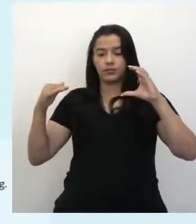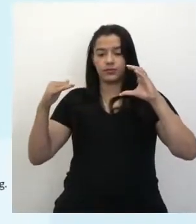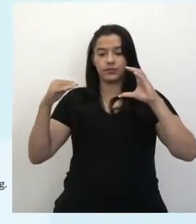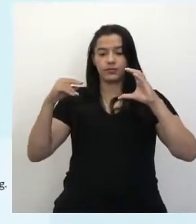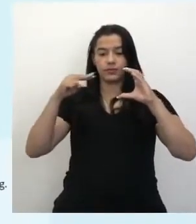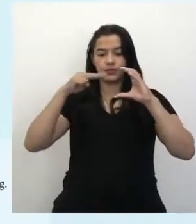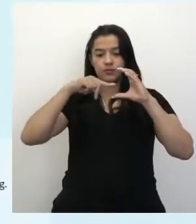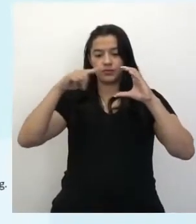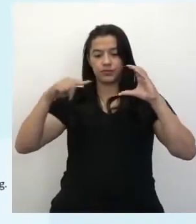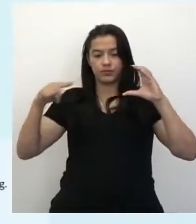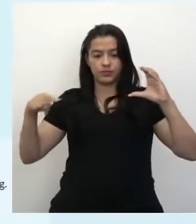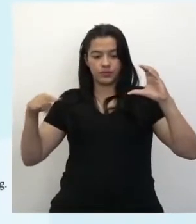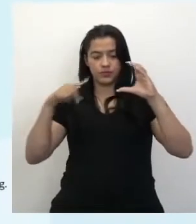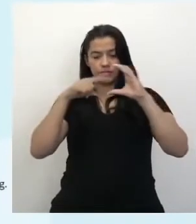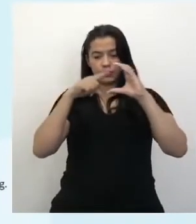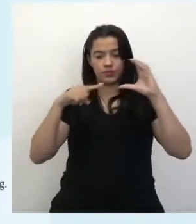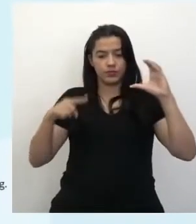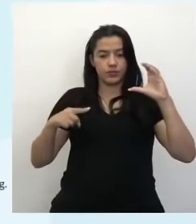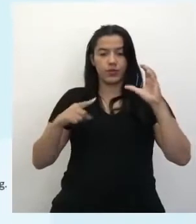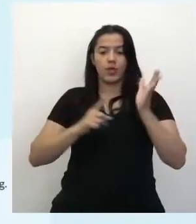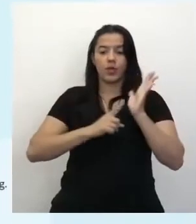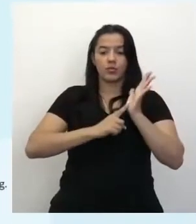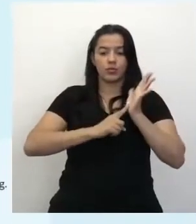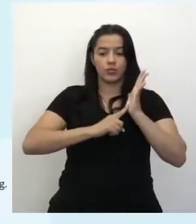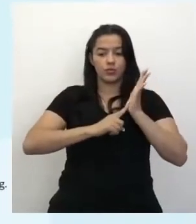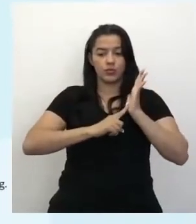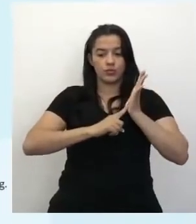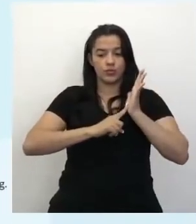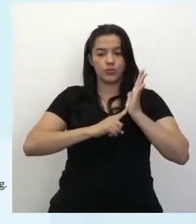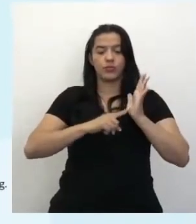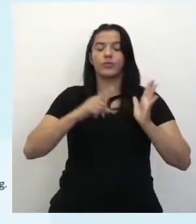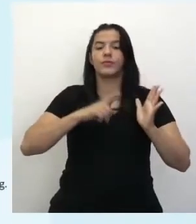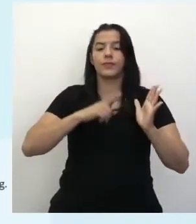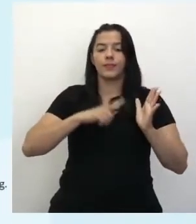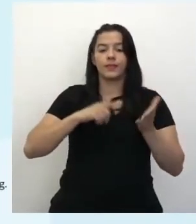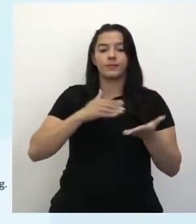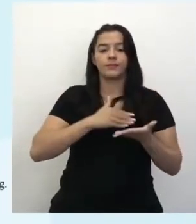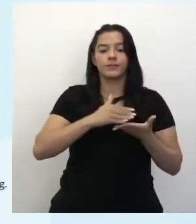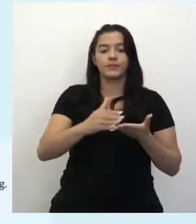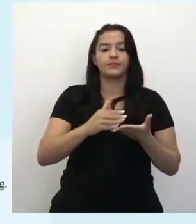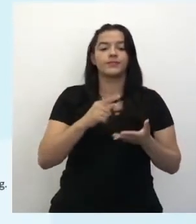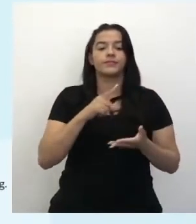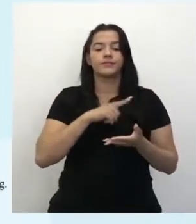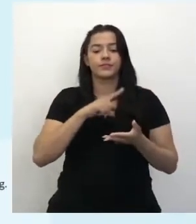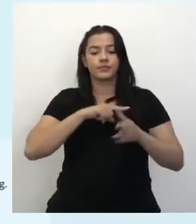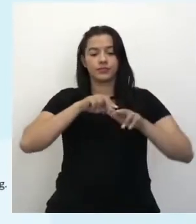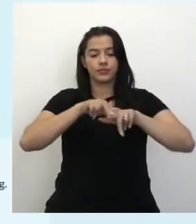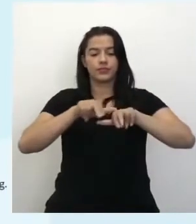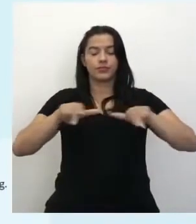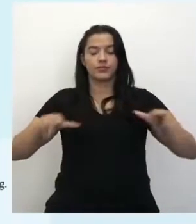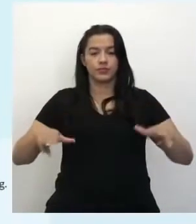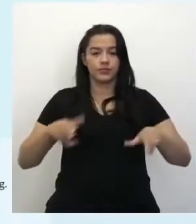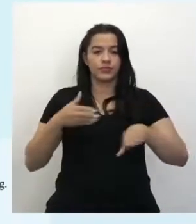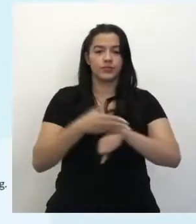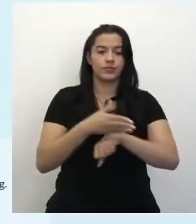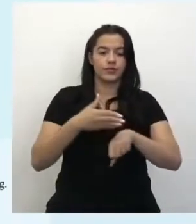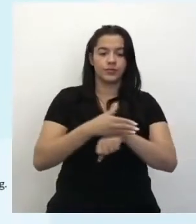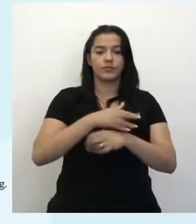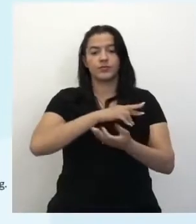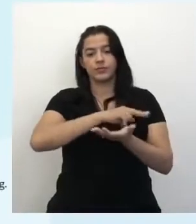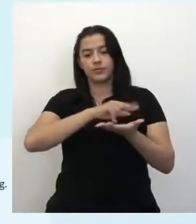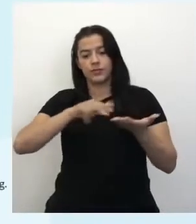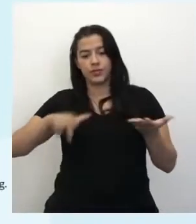né? O neurônio, ele consegue se ramificar bastante, tá? Ele pode